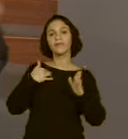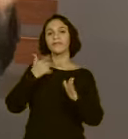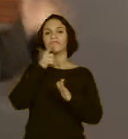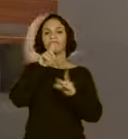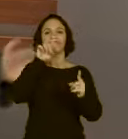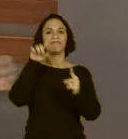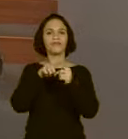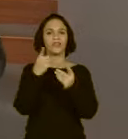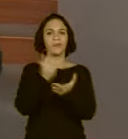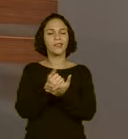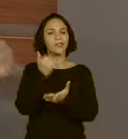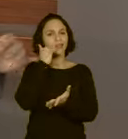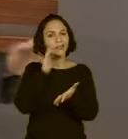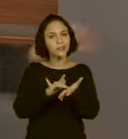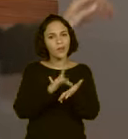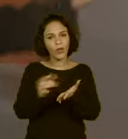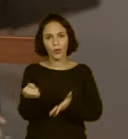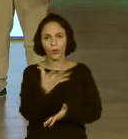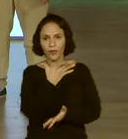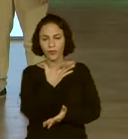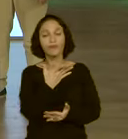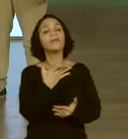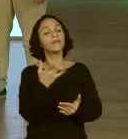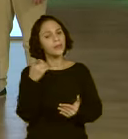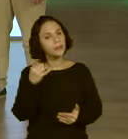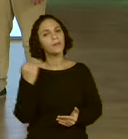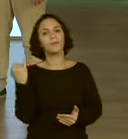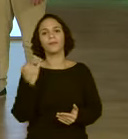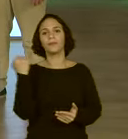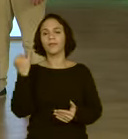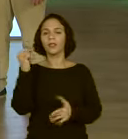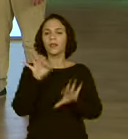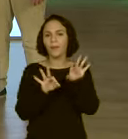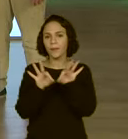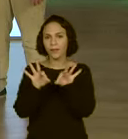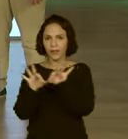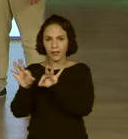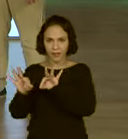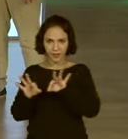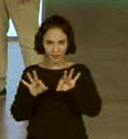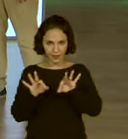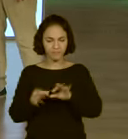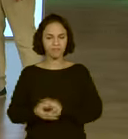meta. Isso é um conceito muito importante quando a gente está fazendo planos.